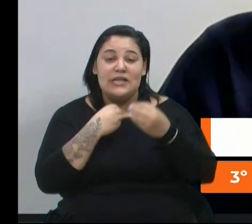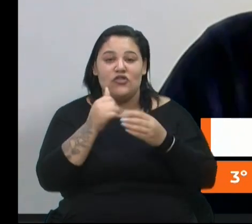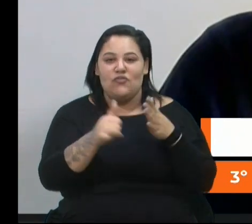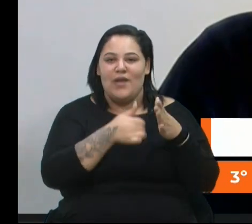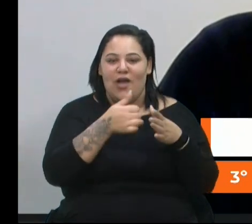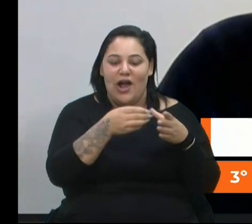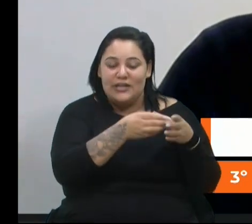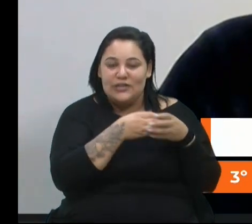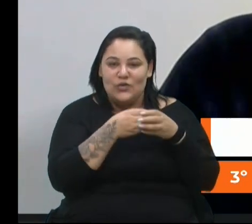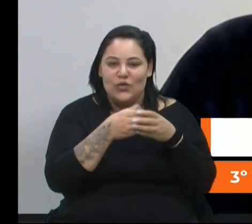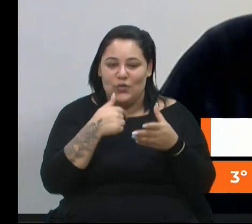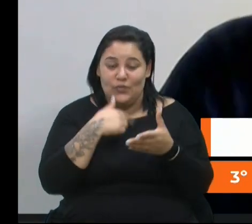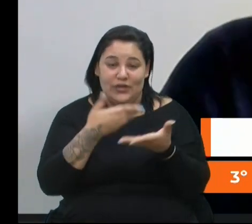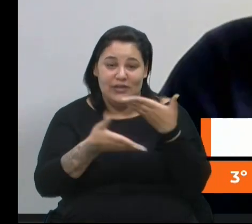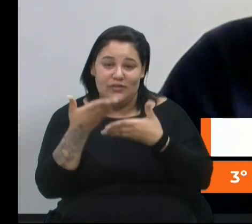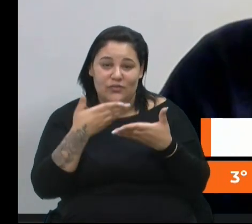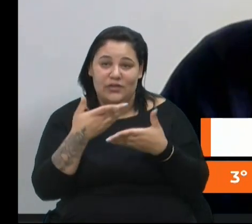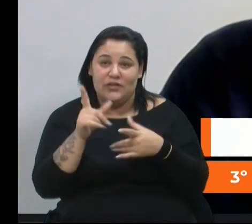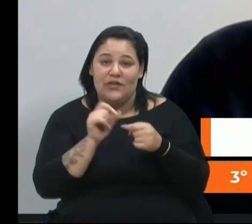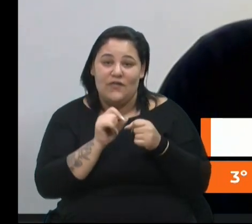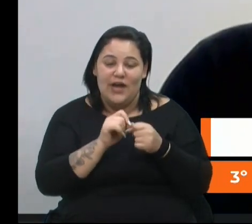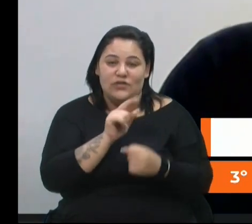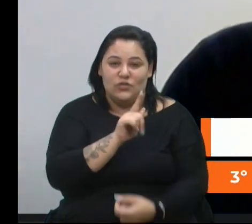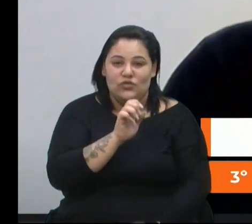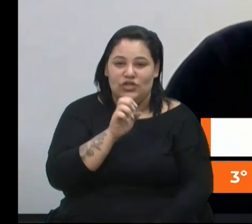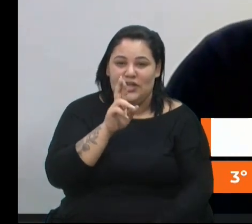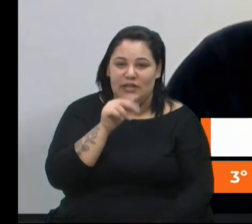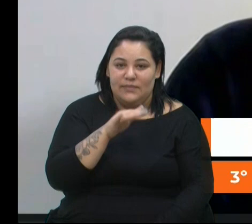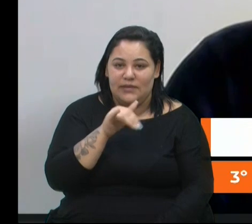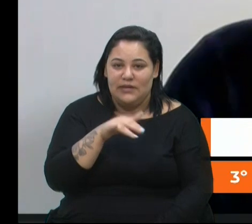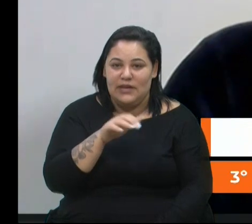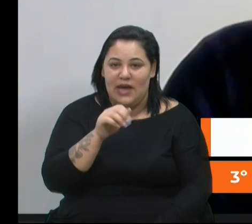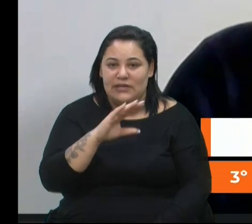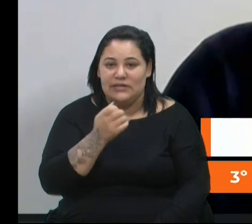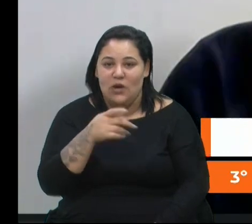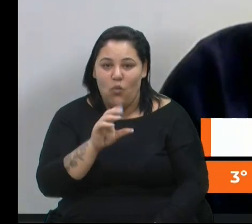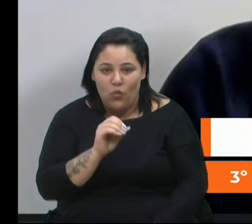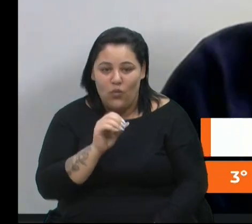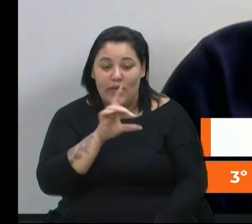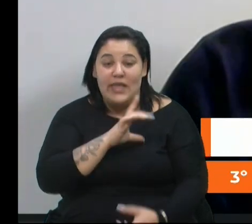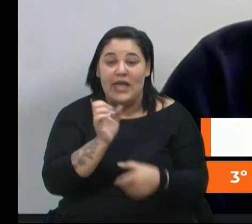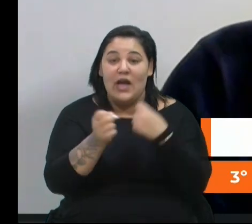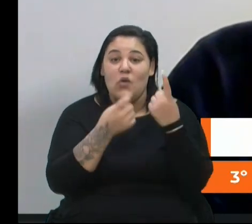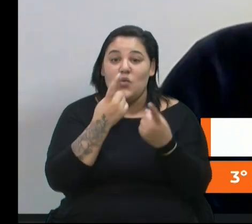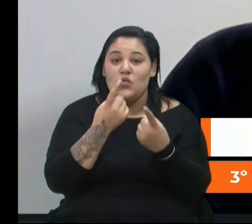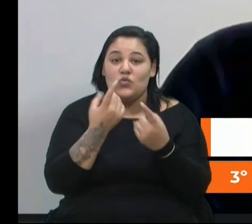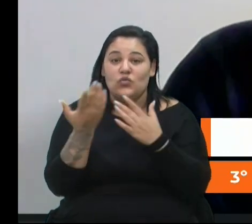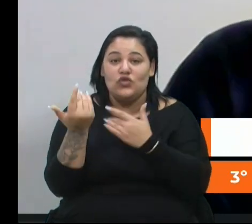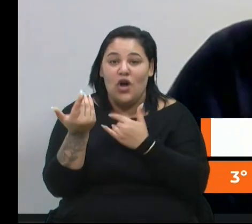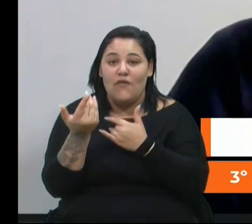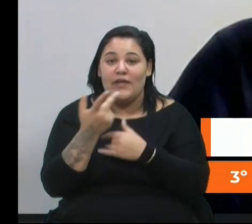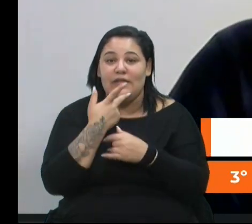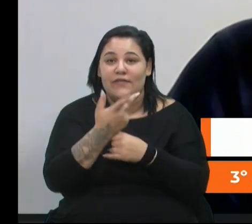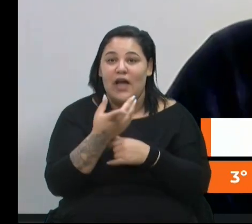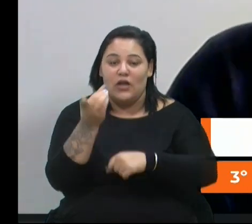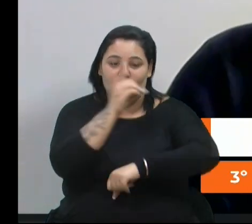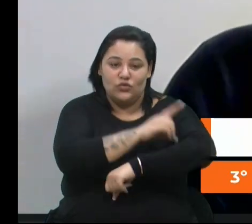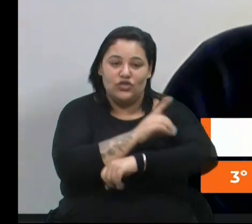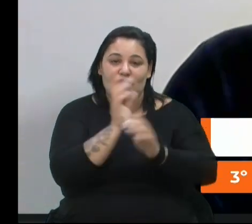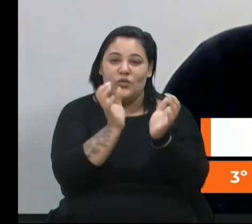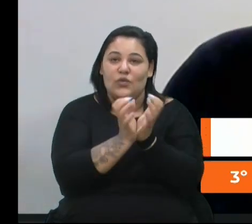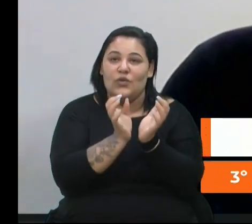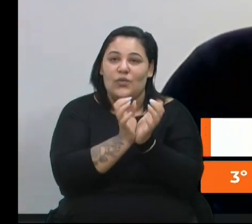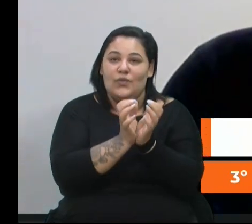Esse grupo de atendimento que eu faço, por exemplo, do Germinação, tem alguns jovens que falam que o dia do grupo